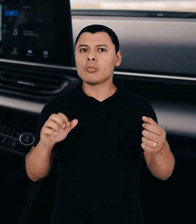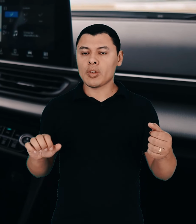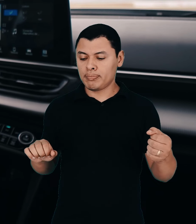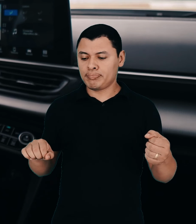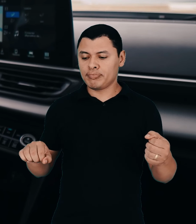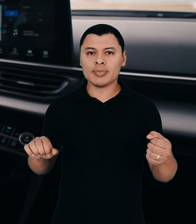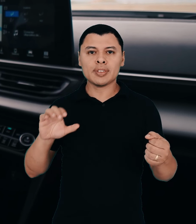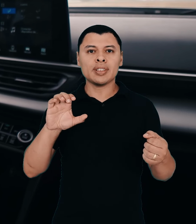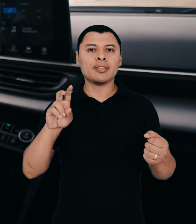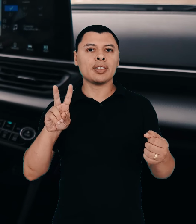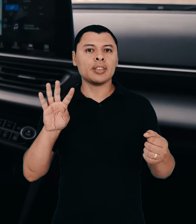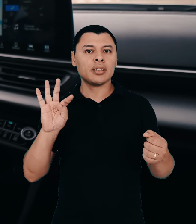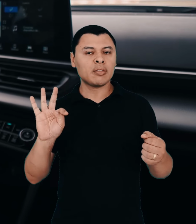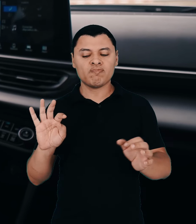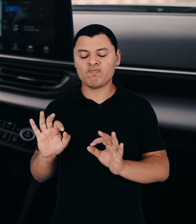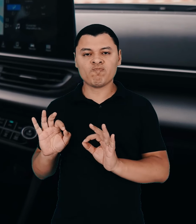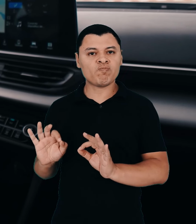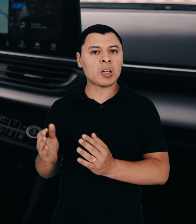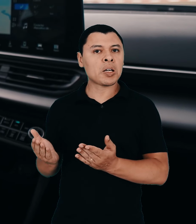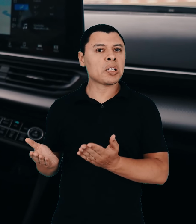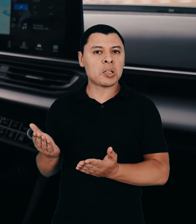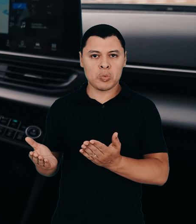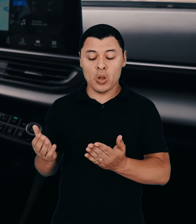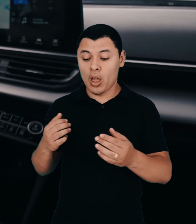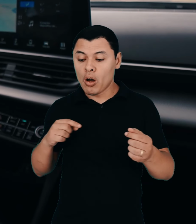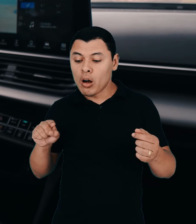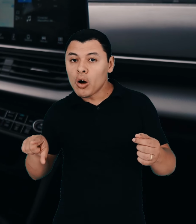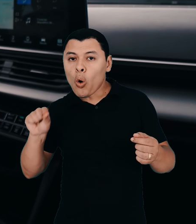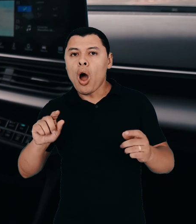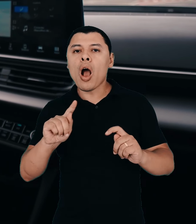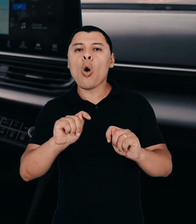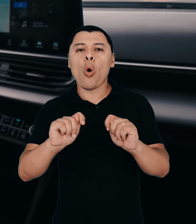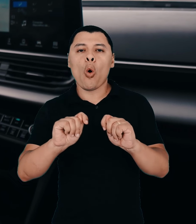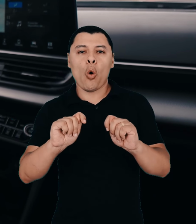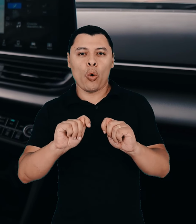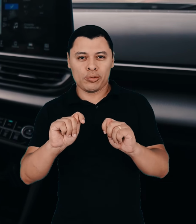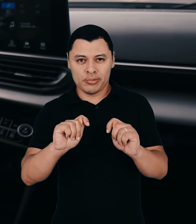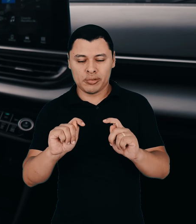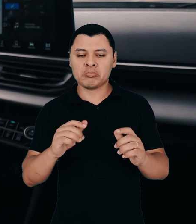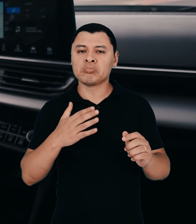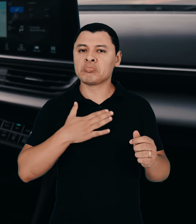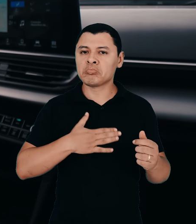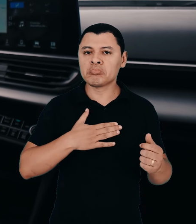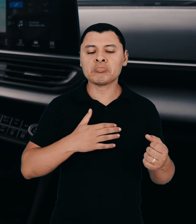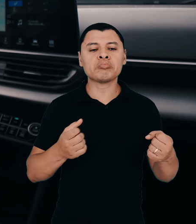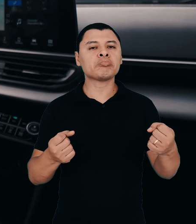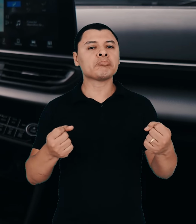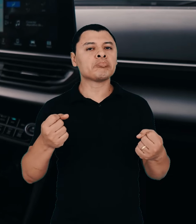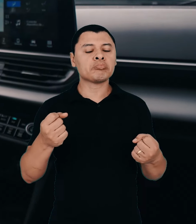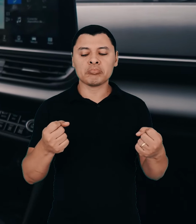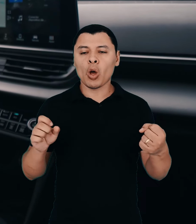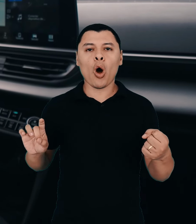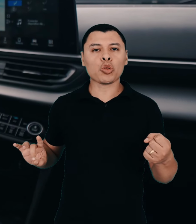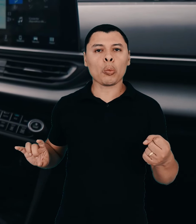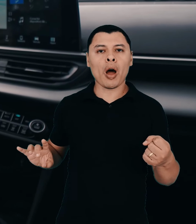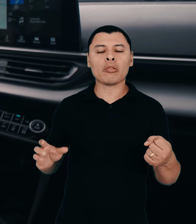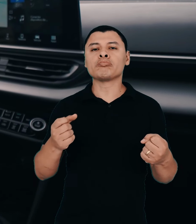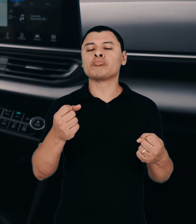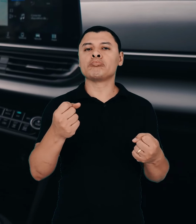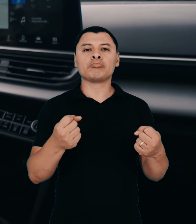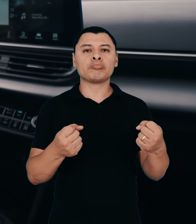CVT está muito bem programado. Eu estou no modo mais econômico aqui, né, andando de forma civilizada, câmbio no automático.